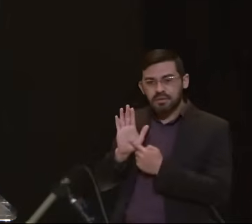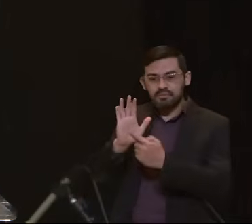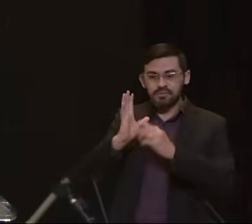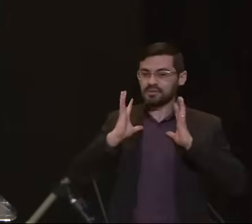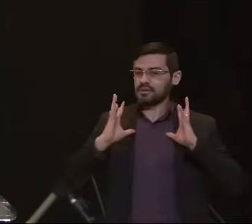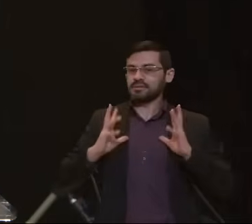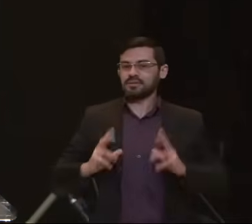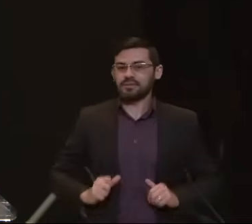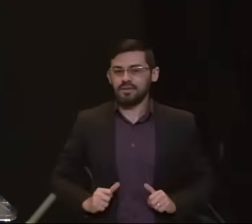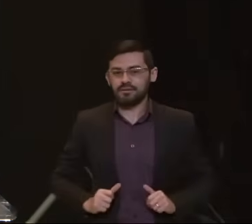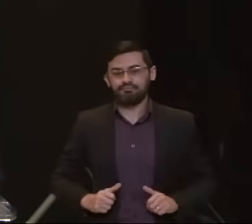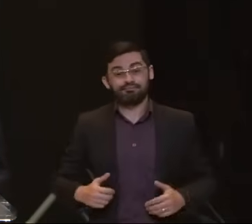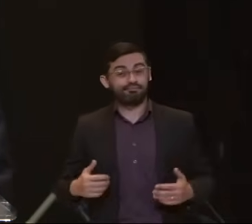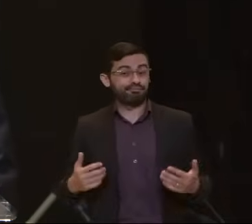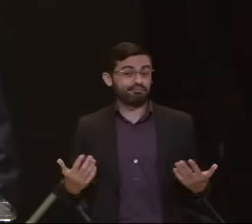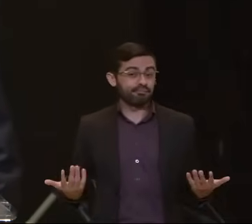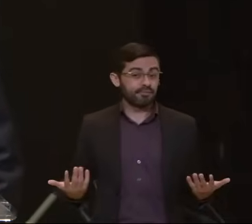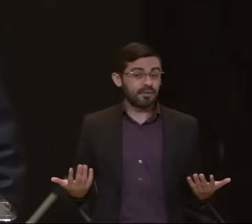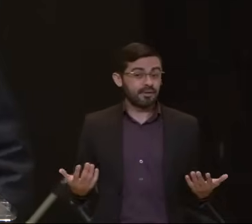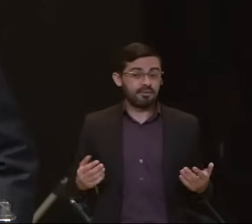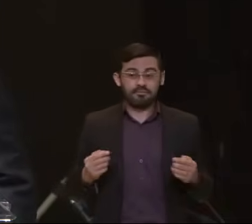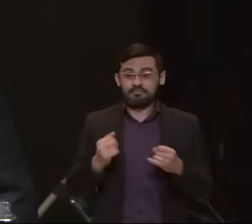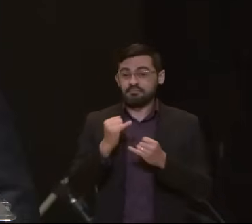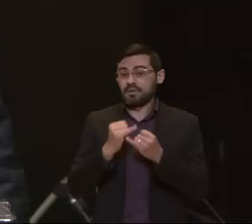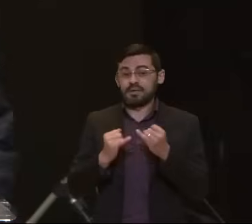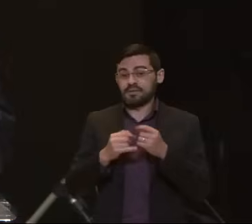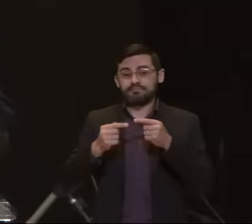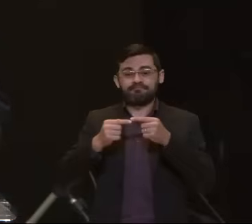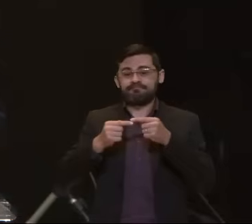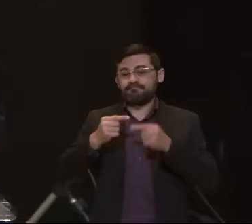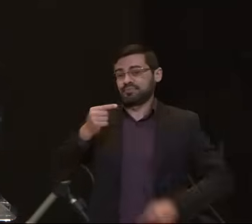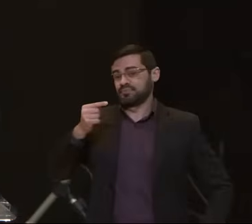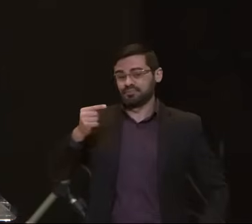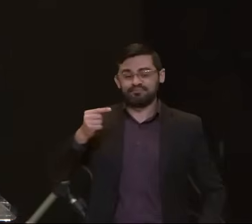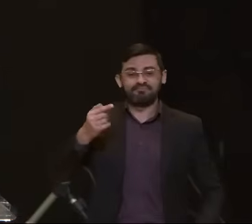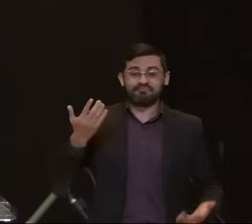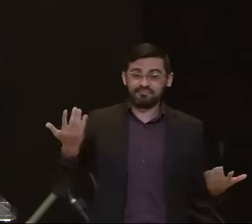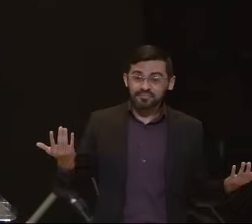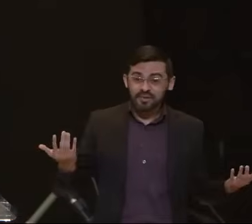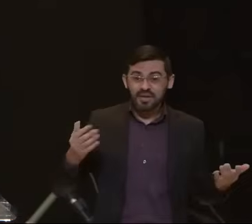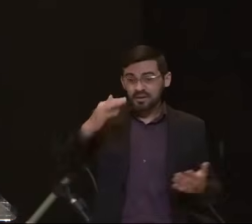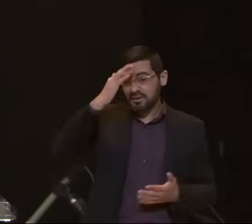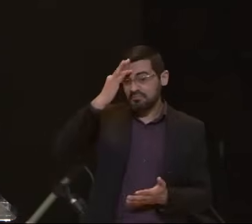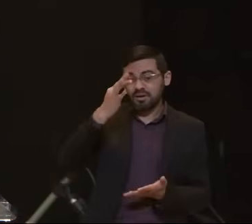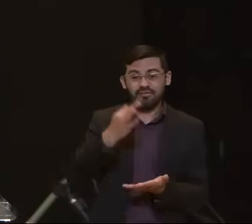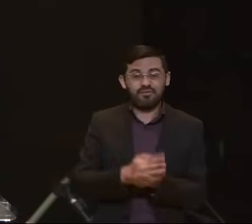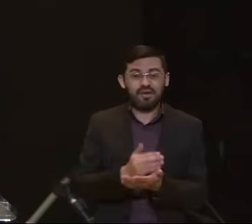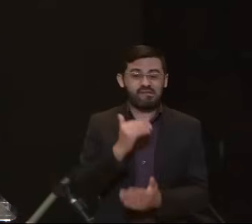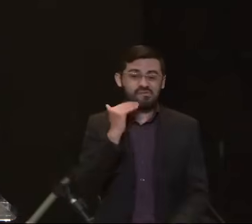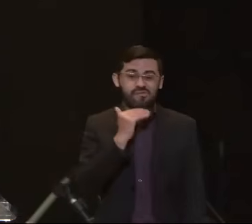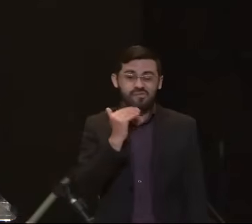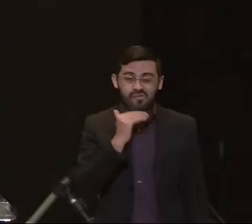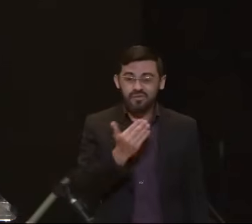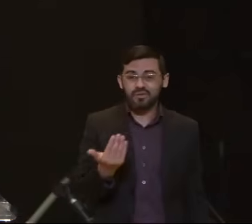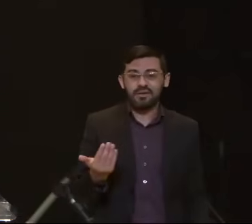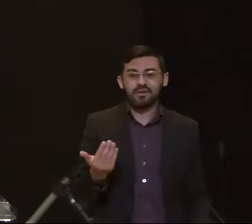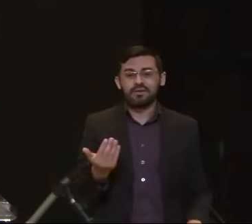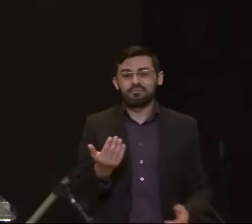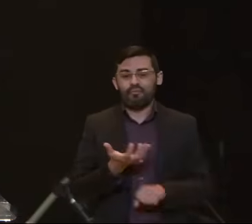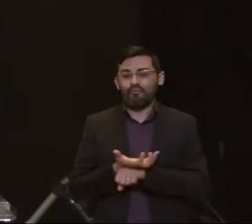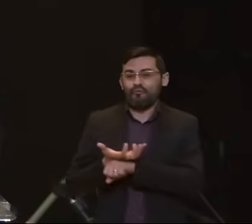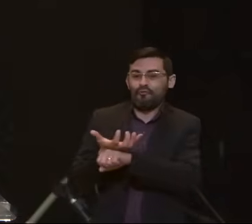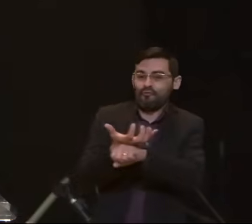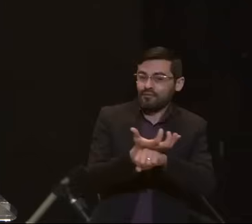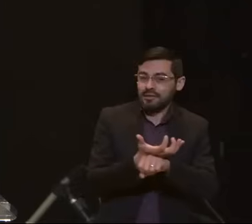de Deus, então nossa fé é insuficiente, deficiente, e